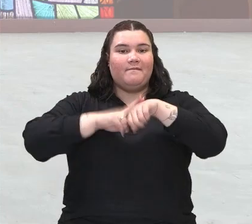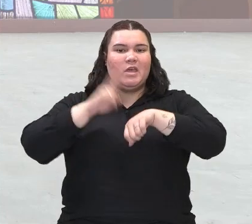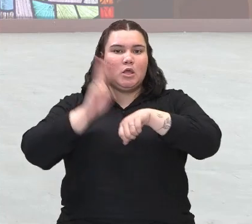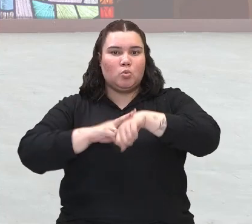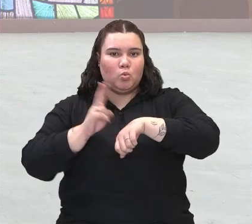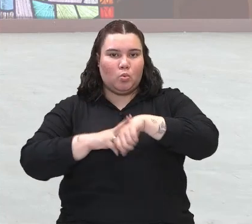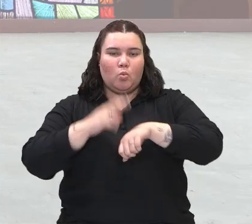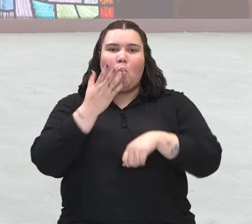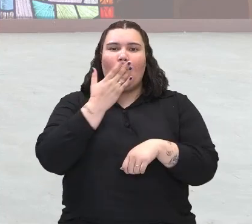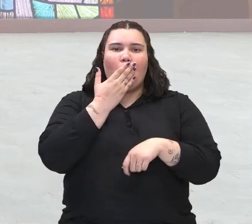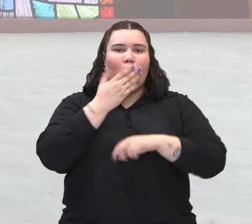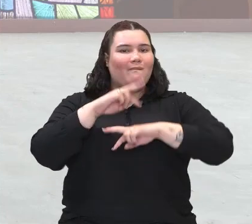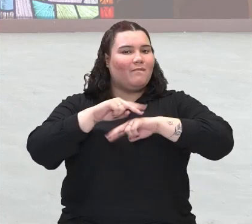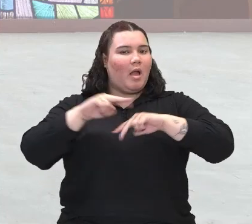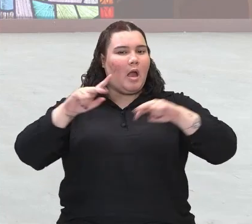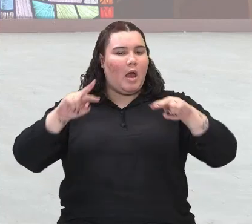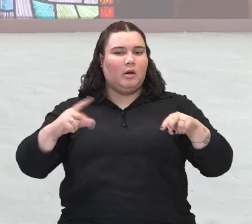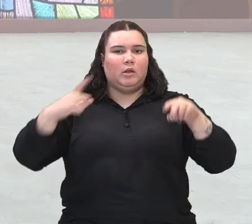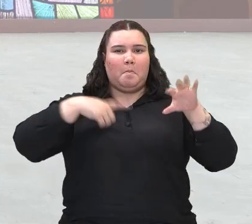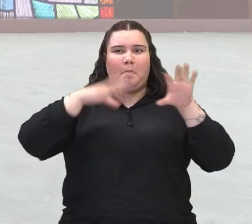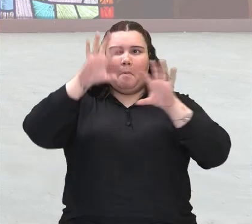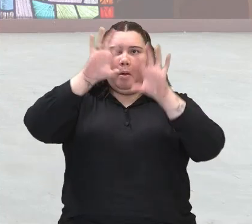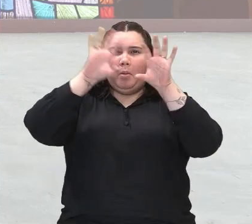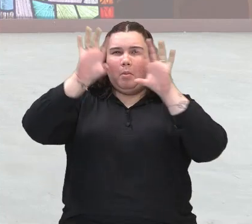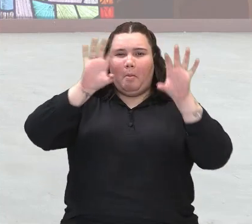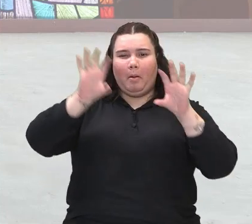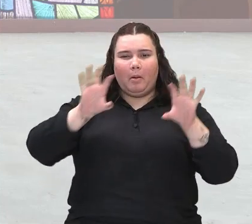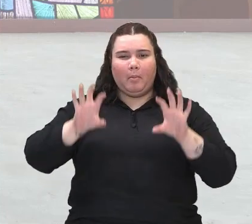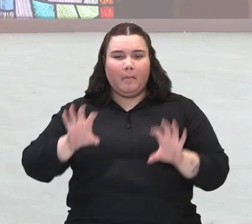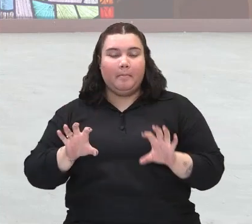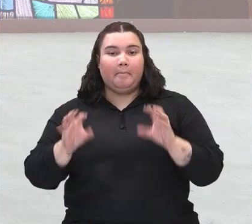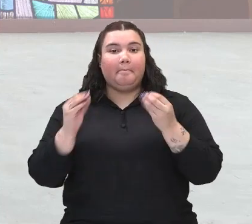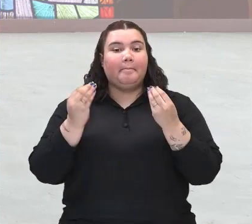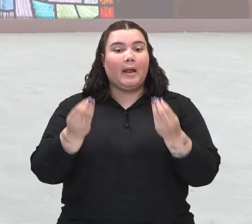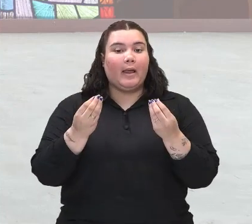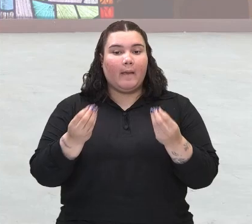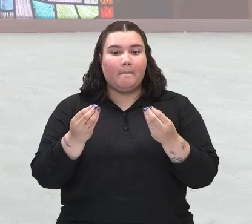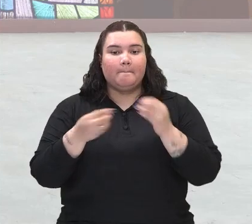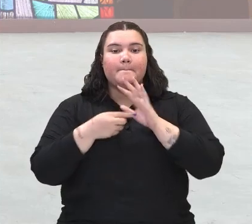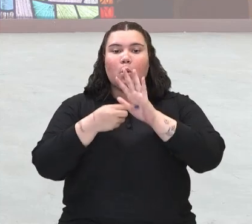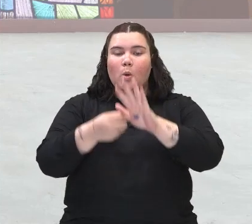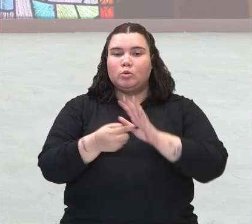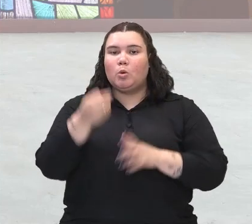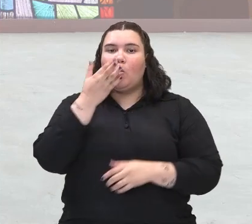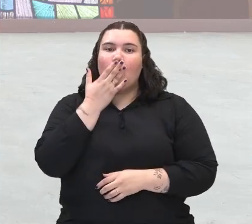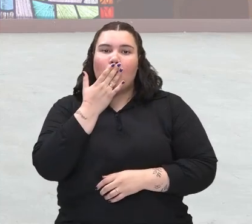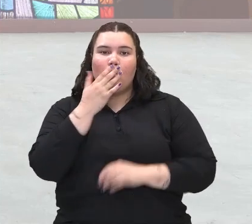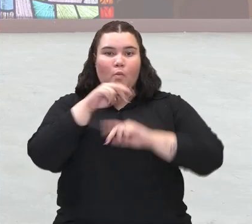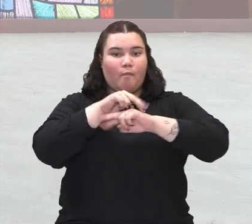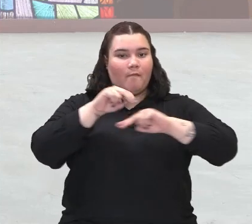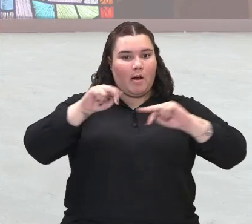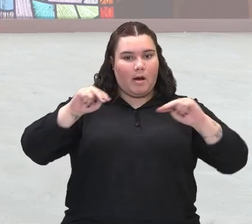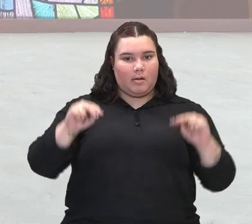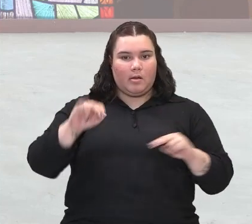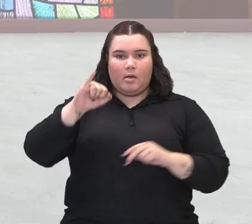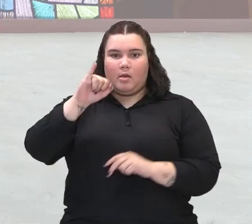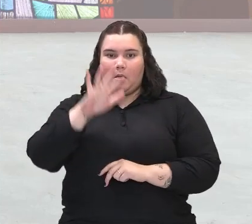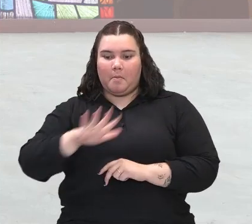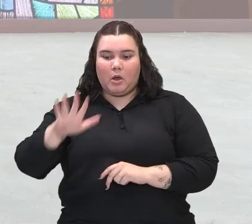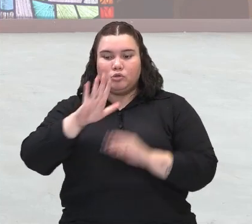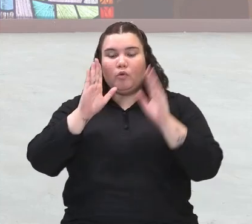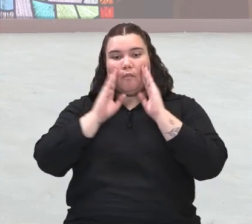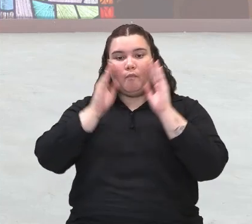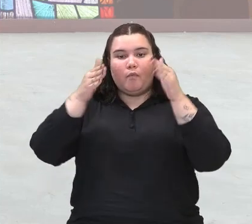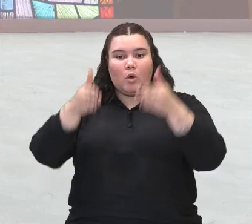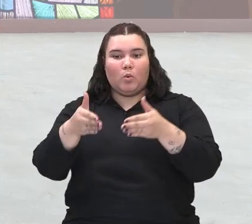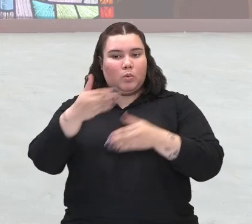vidros justamente trazendo né Eh essa esse colorido a imagem revoltada para a religião a